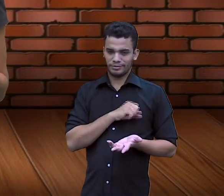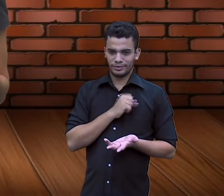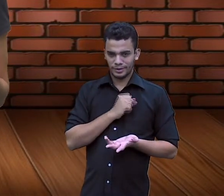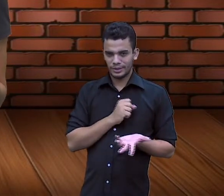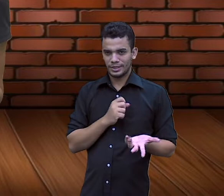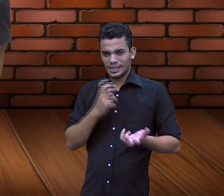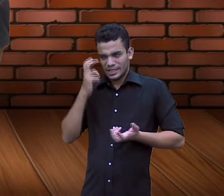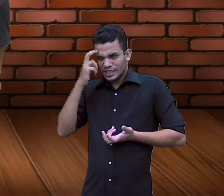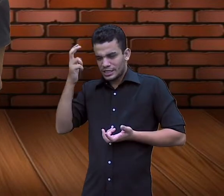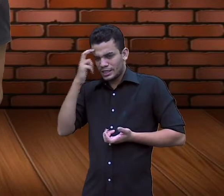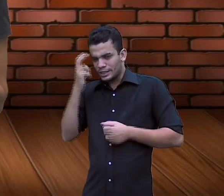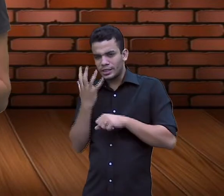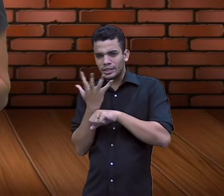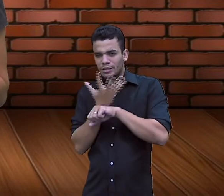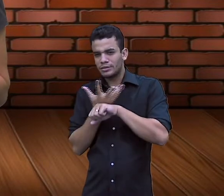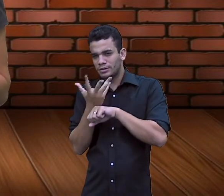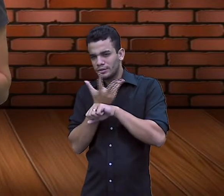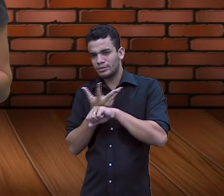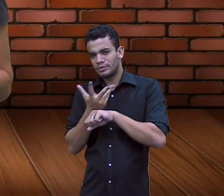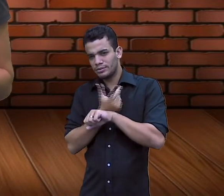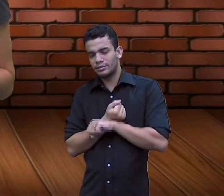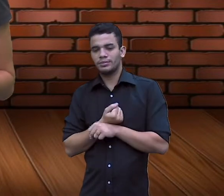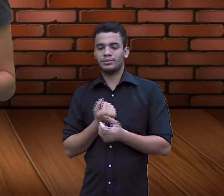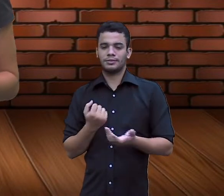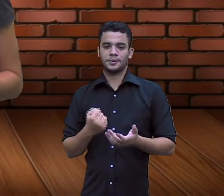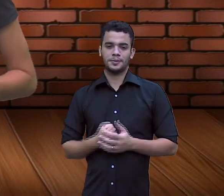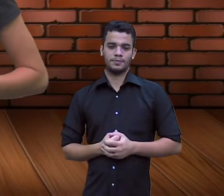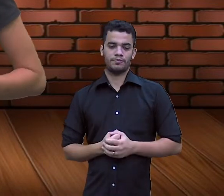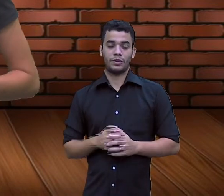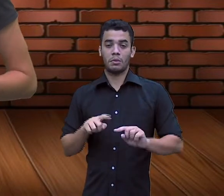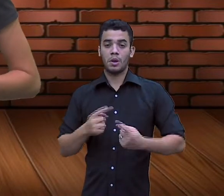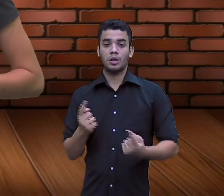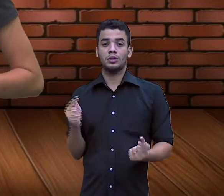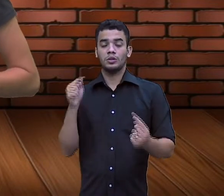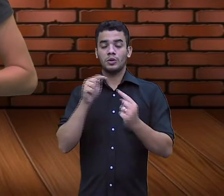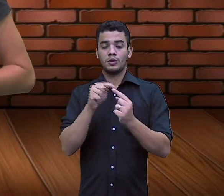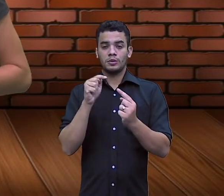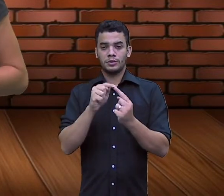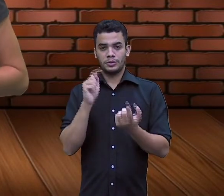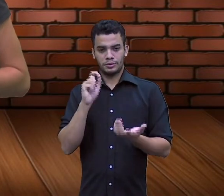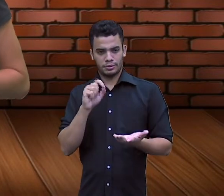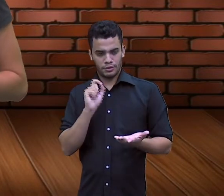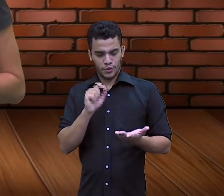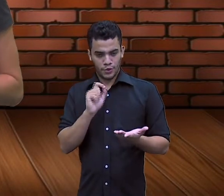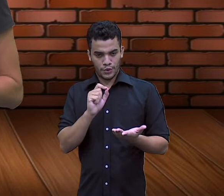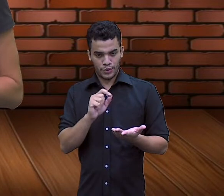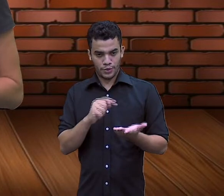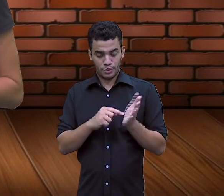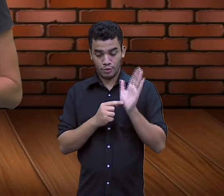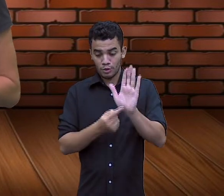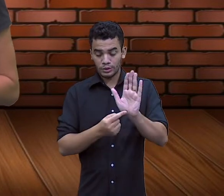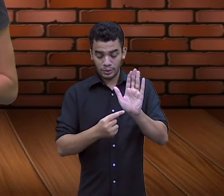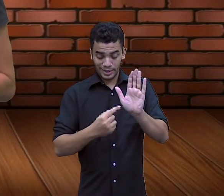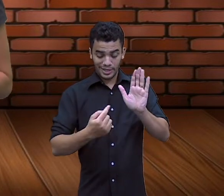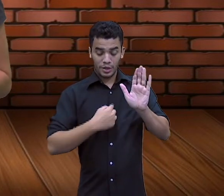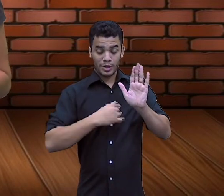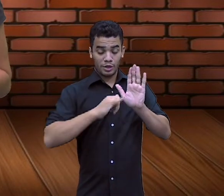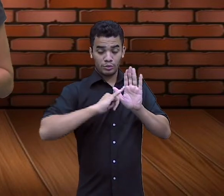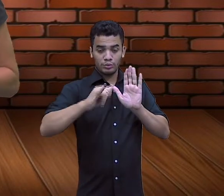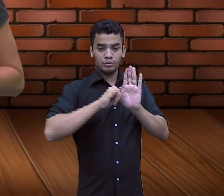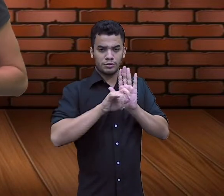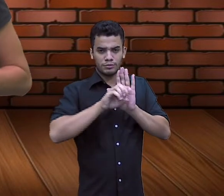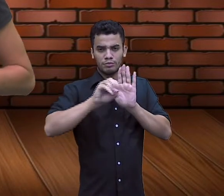objetivos transmitir ensinamentos, há uma ligação de moral no final da história,